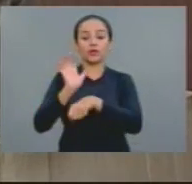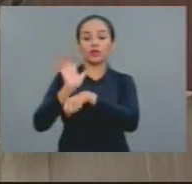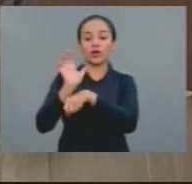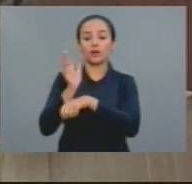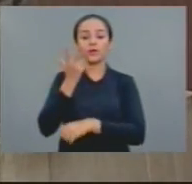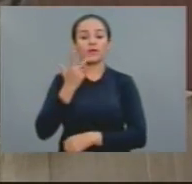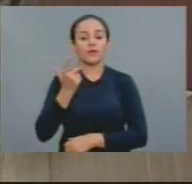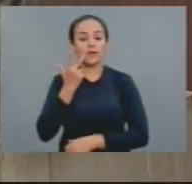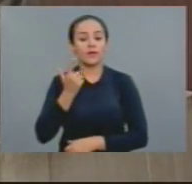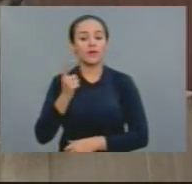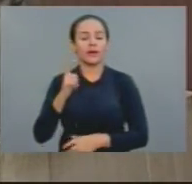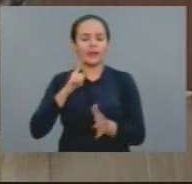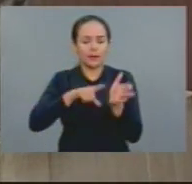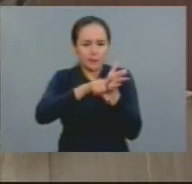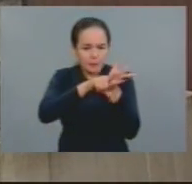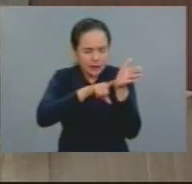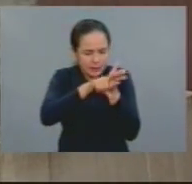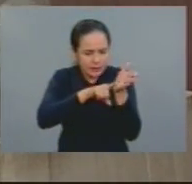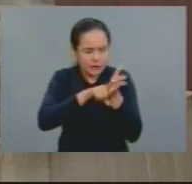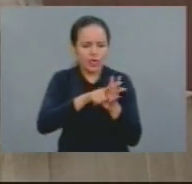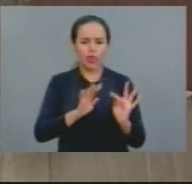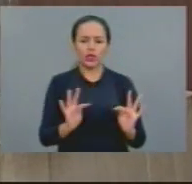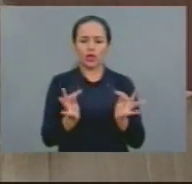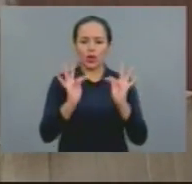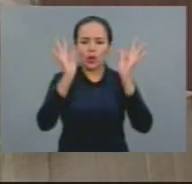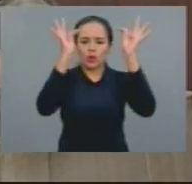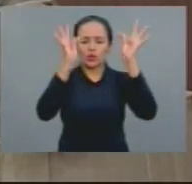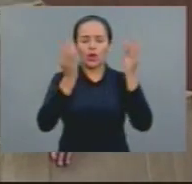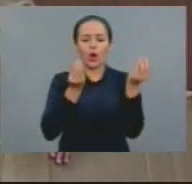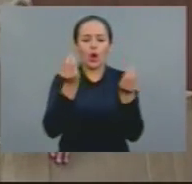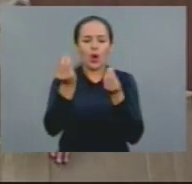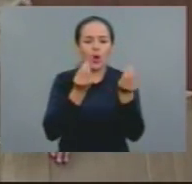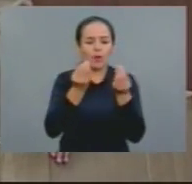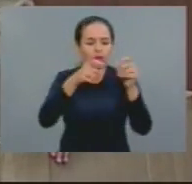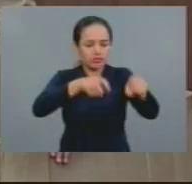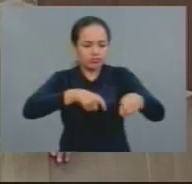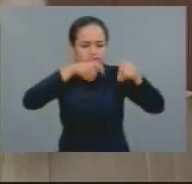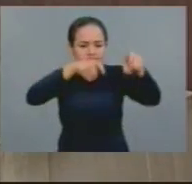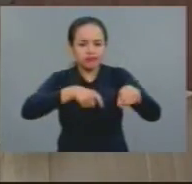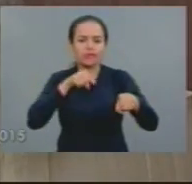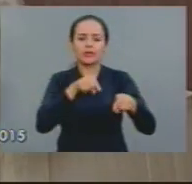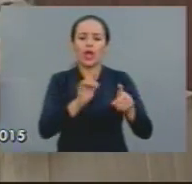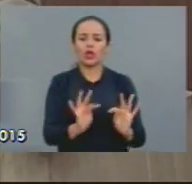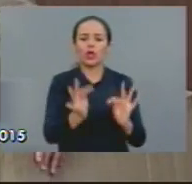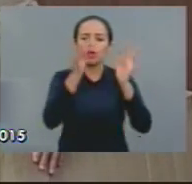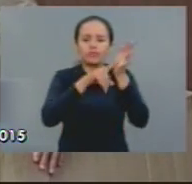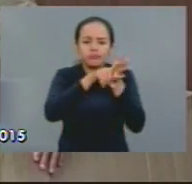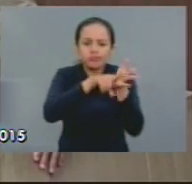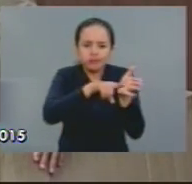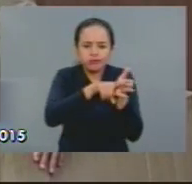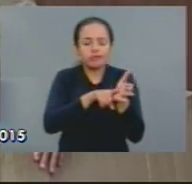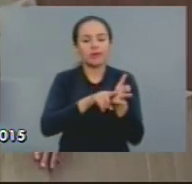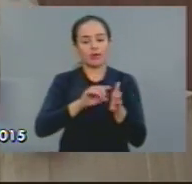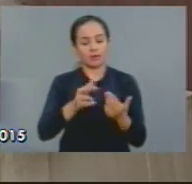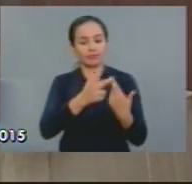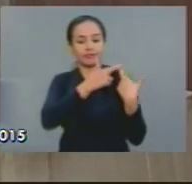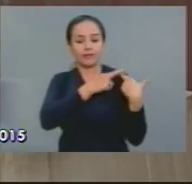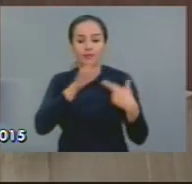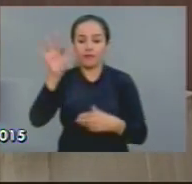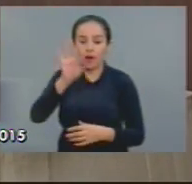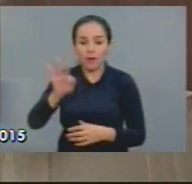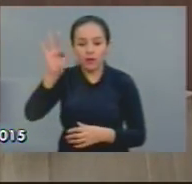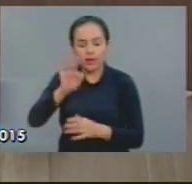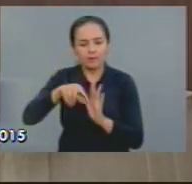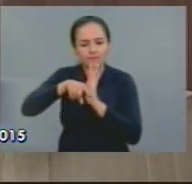também se produz pesquisa e tecnologia de convivência com o semiárido. Nós estamos atravessando um período